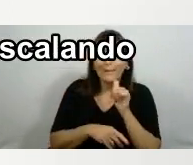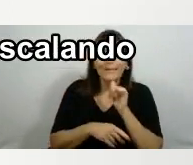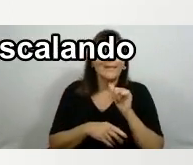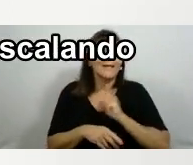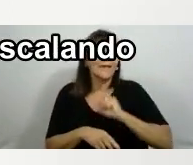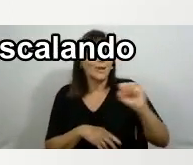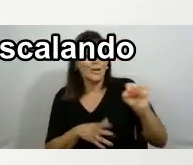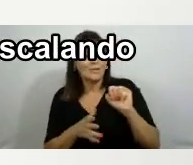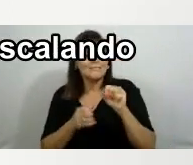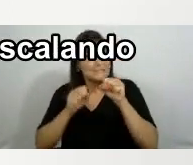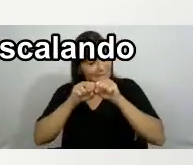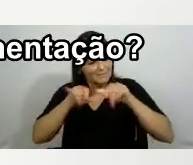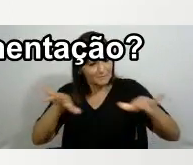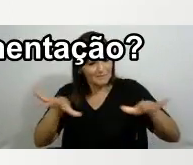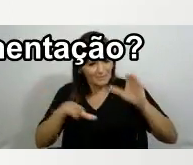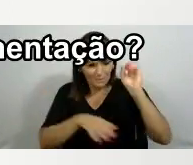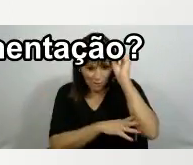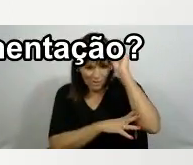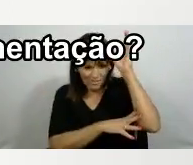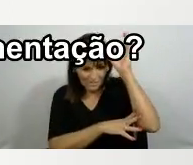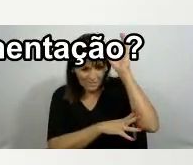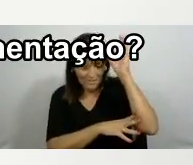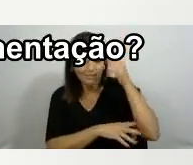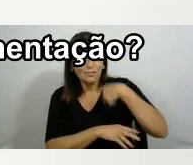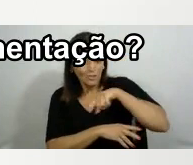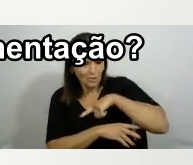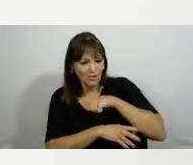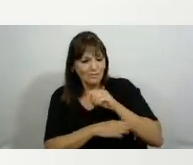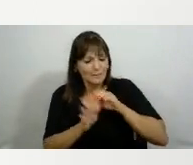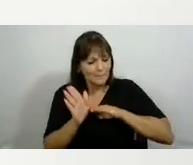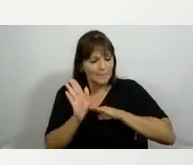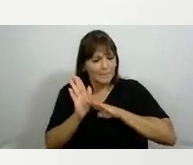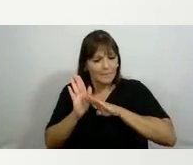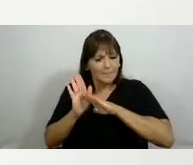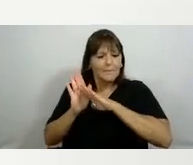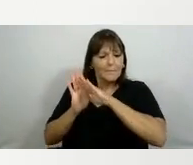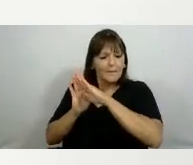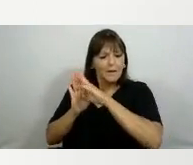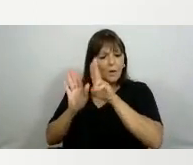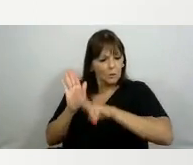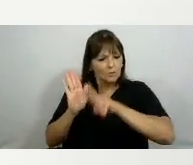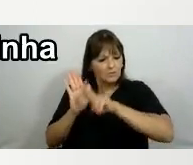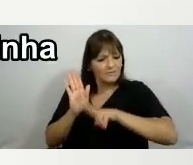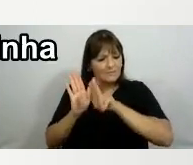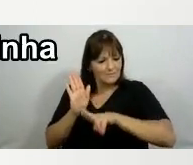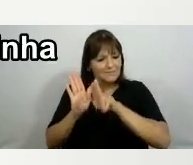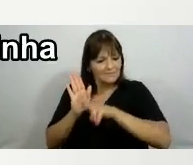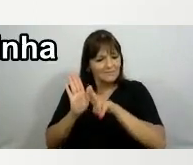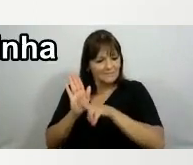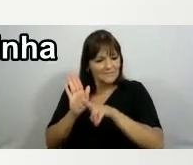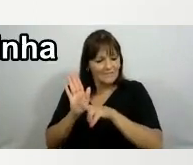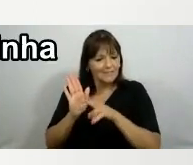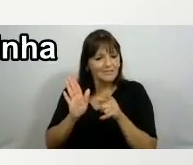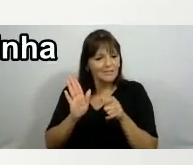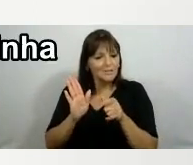do conhecimento? A gente está escalando a acessibilidade através da documentação? Para